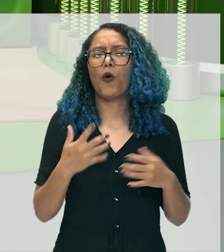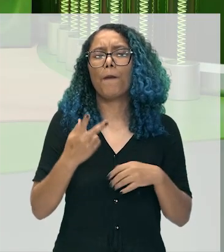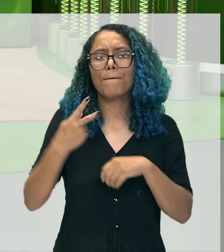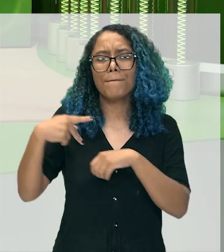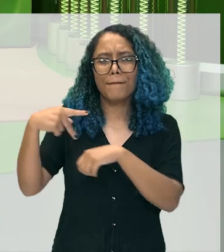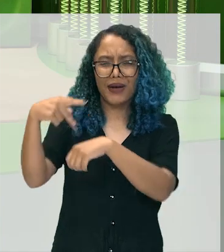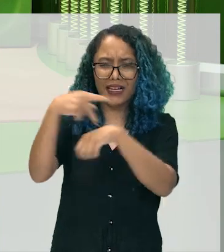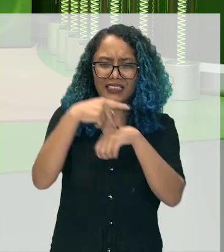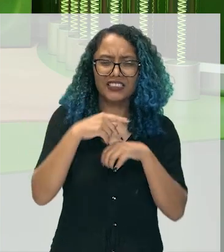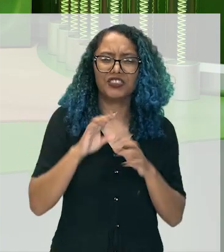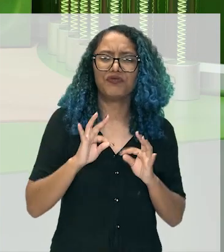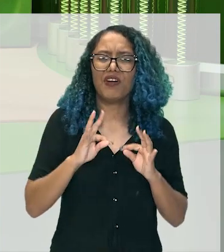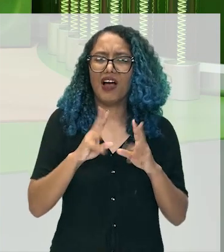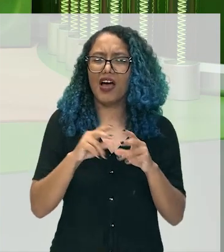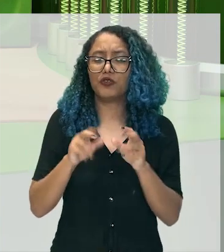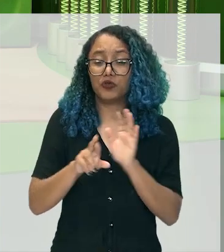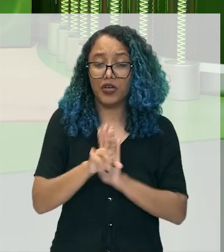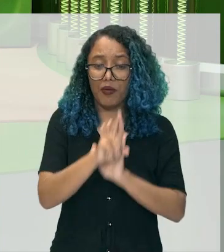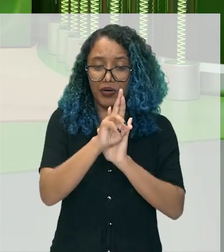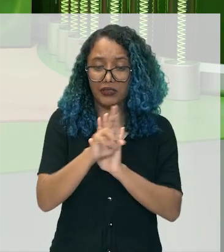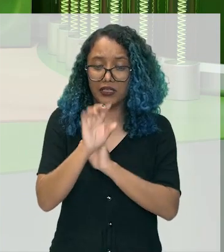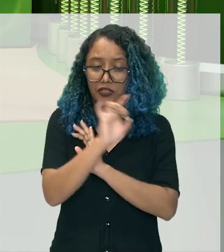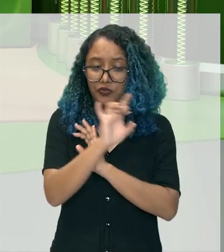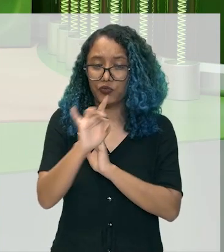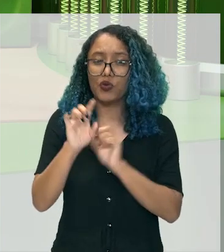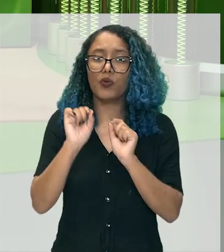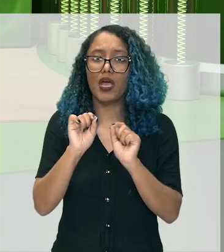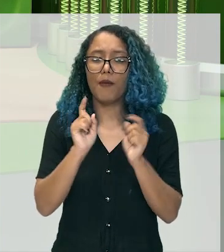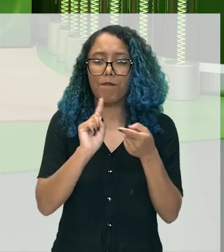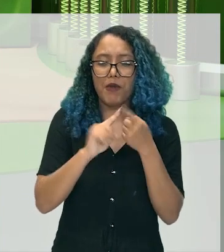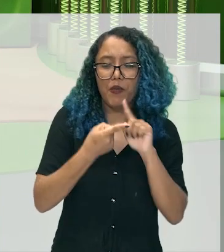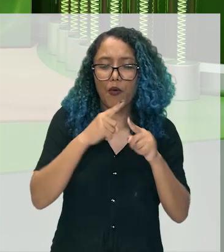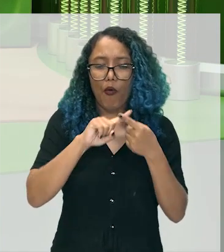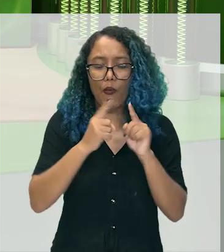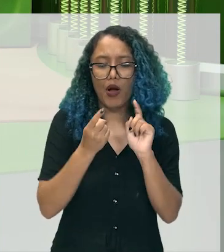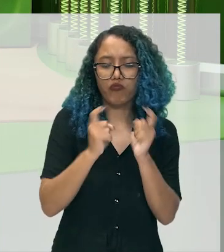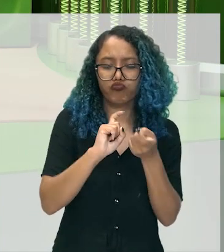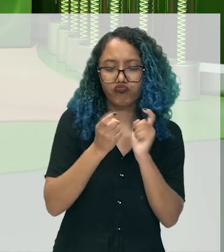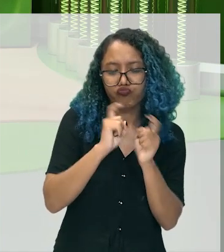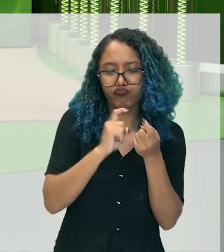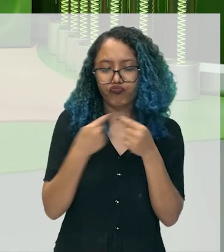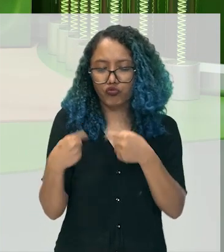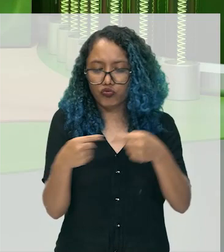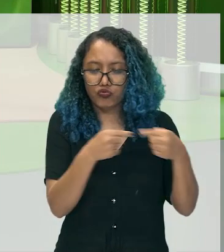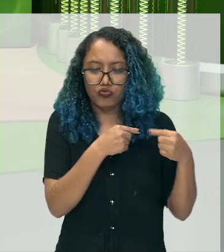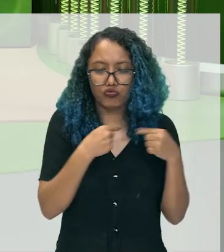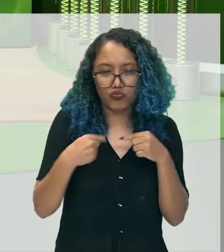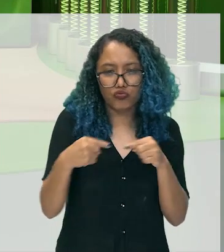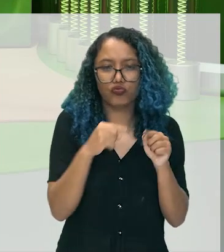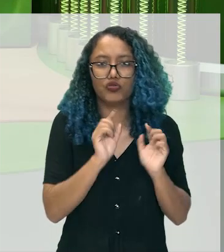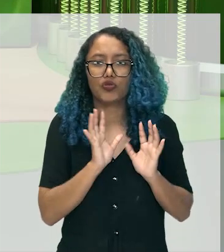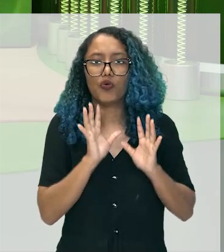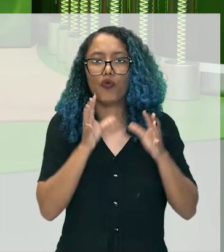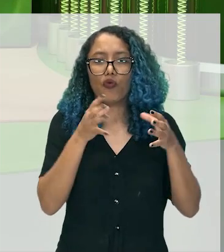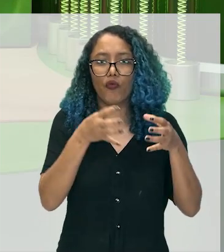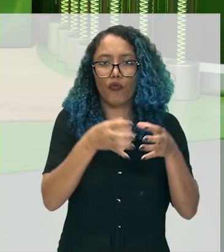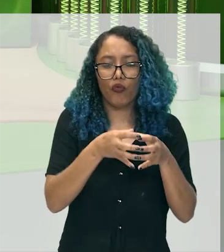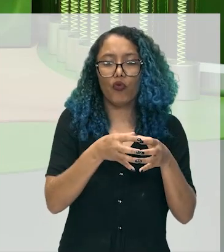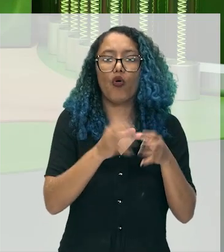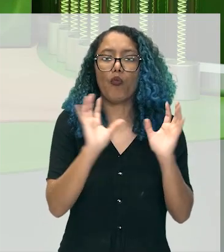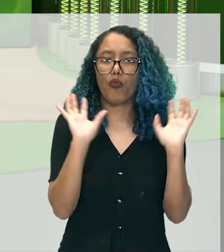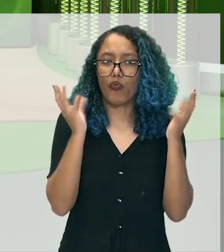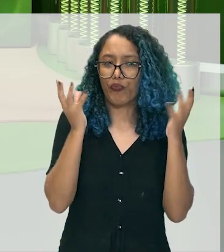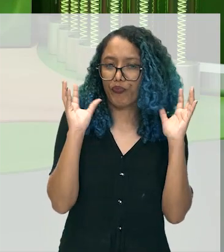países, eles se reúnem, fazem aquelas reuniões, né, da cúpula climática, de todos